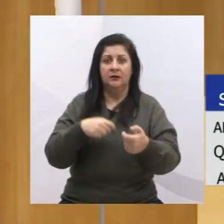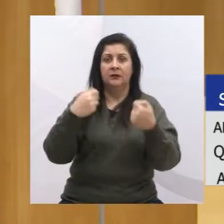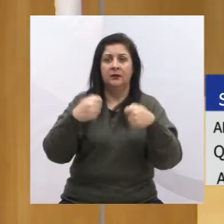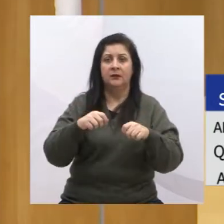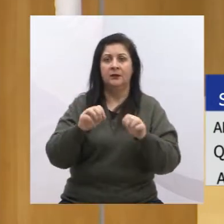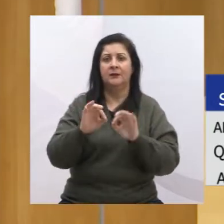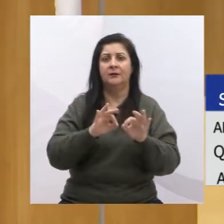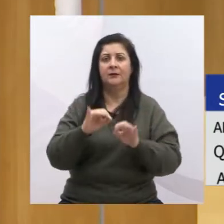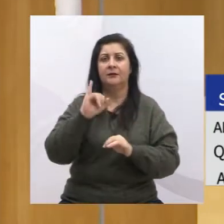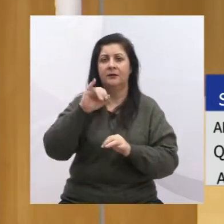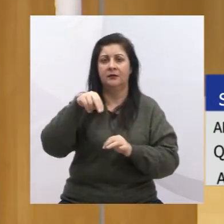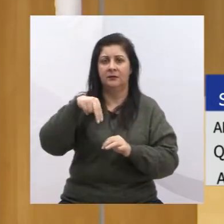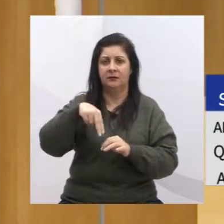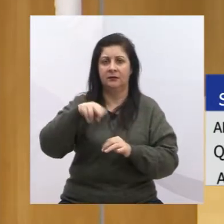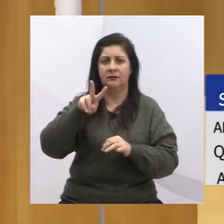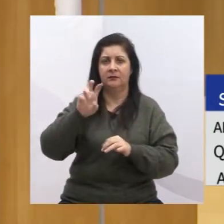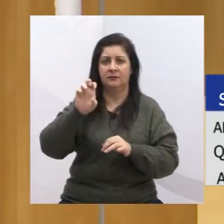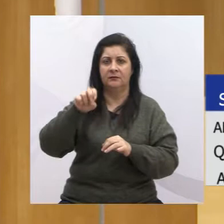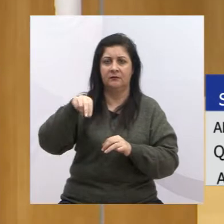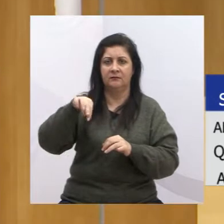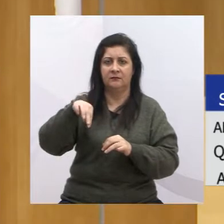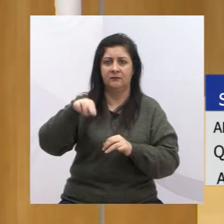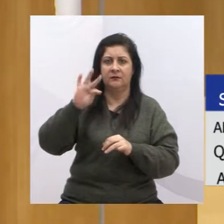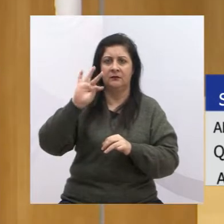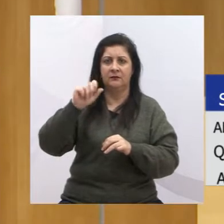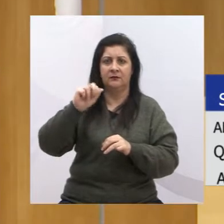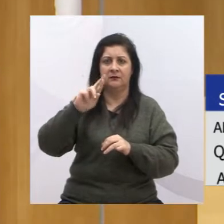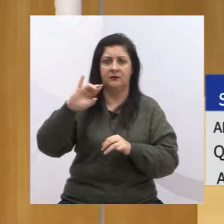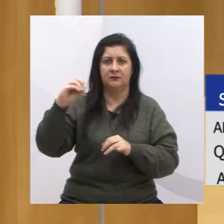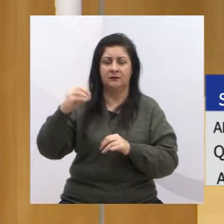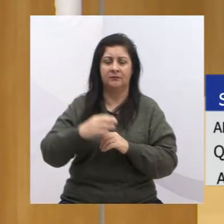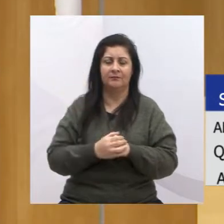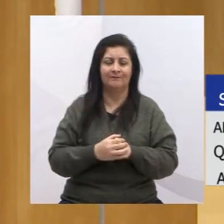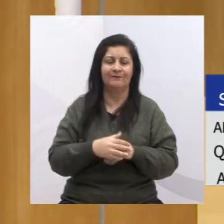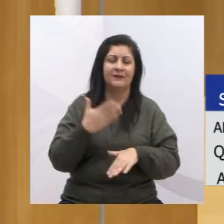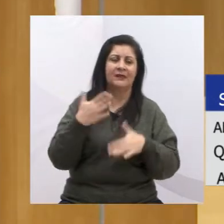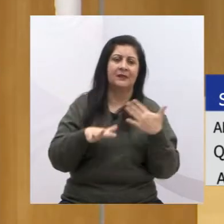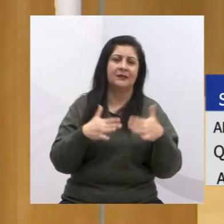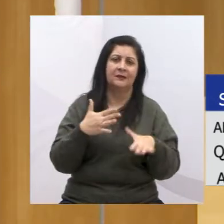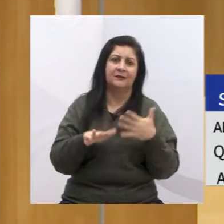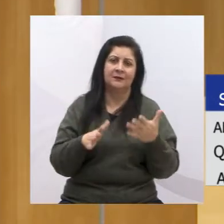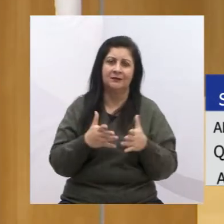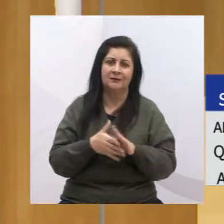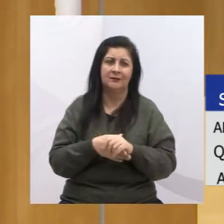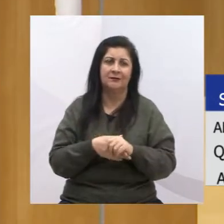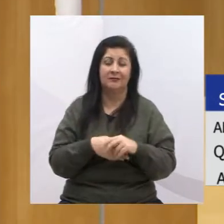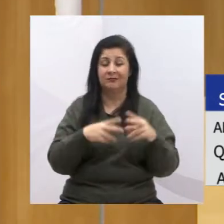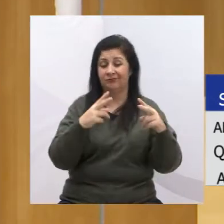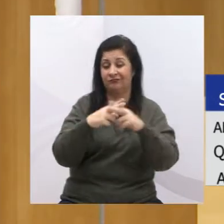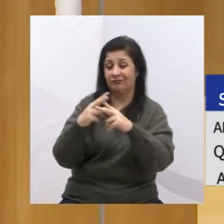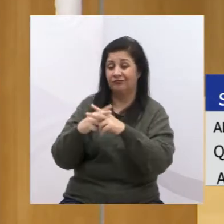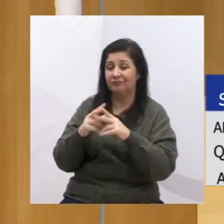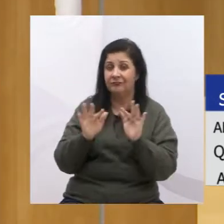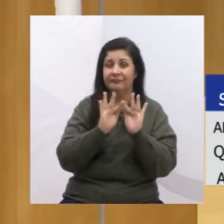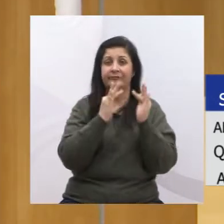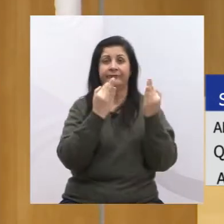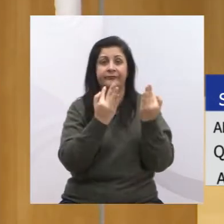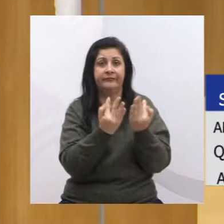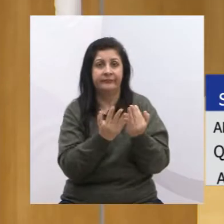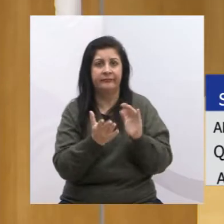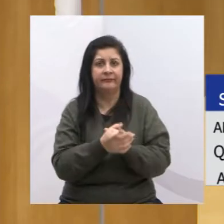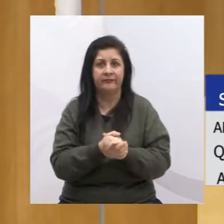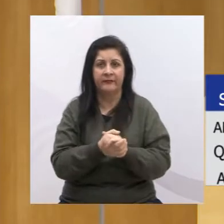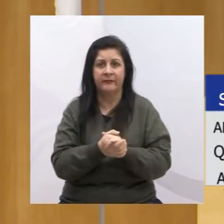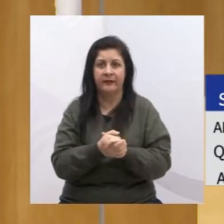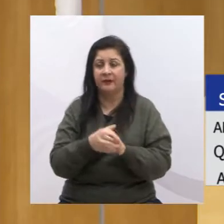deixou. Então, o que acontece? Muitas das vezes, pode ter uma briga de família,